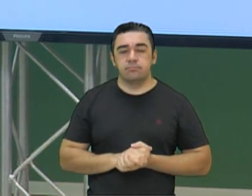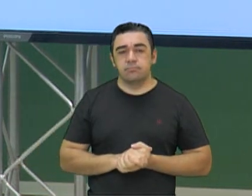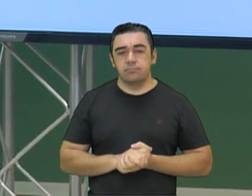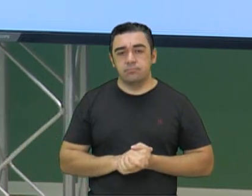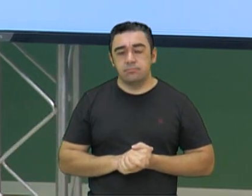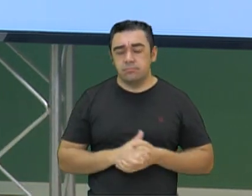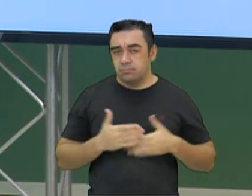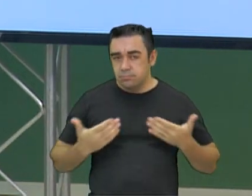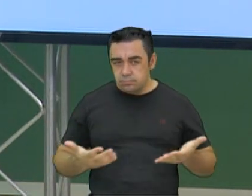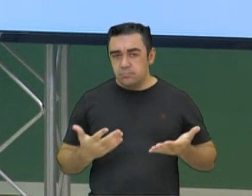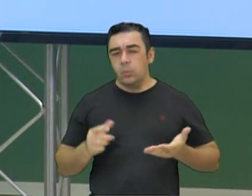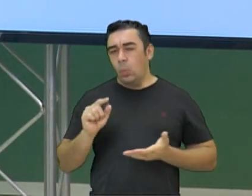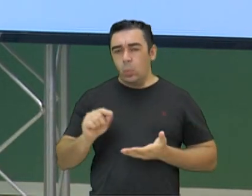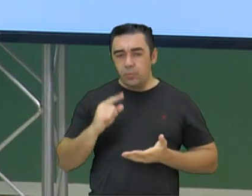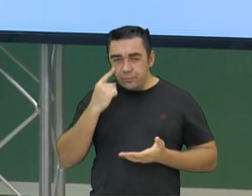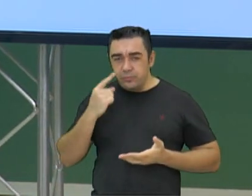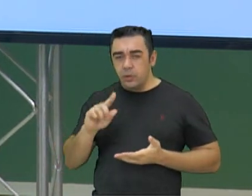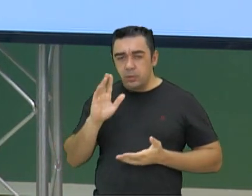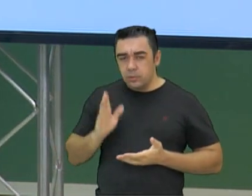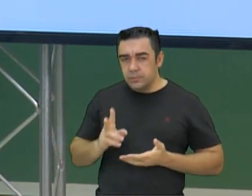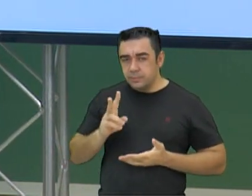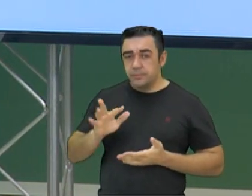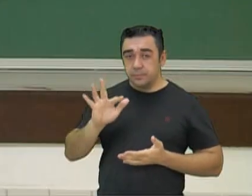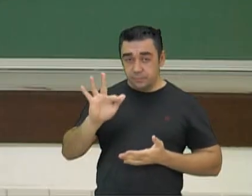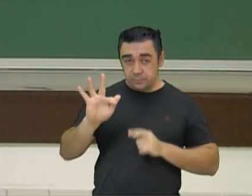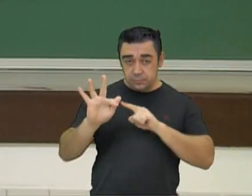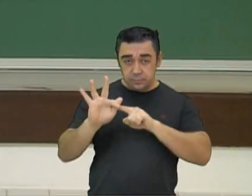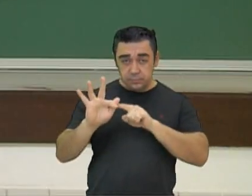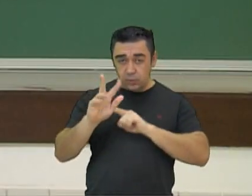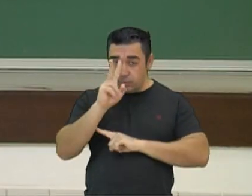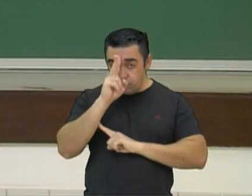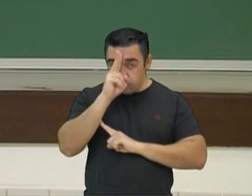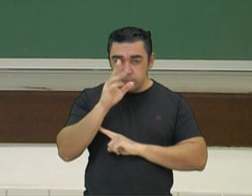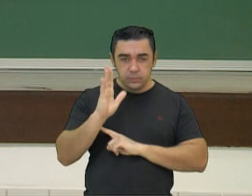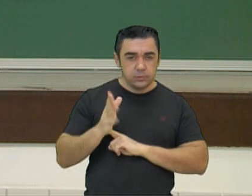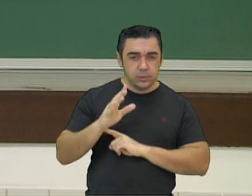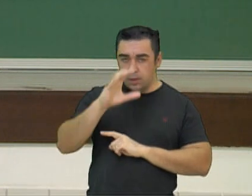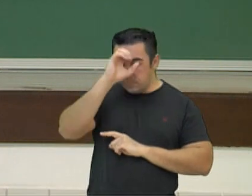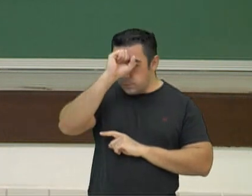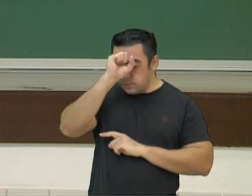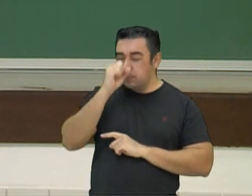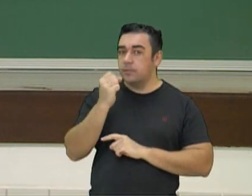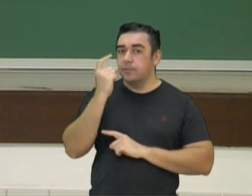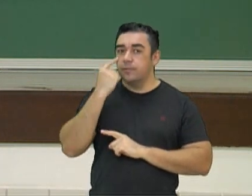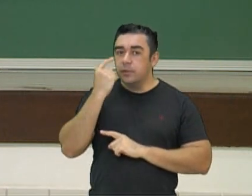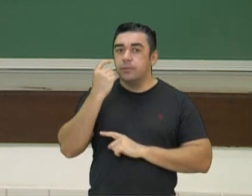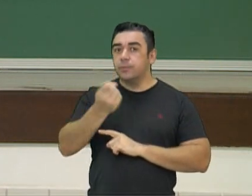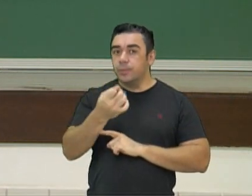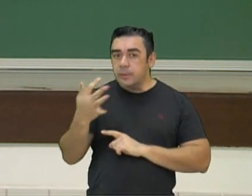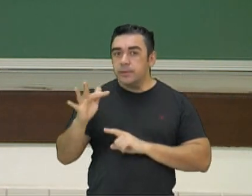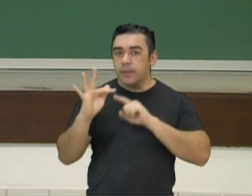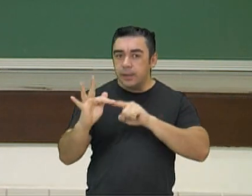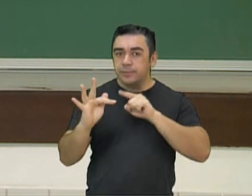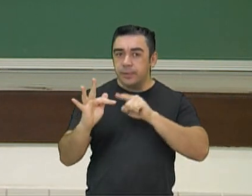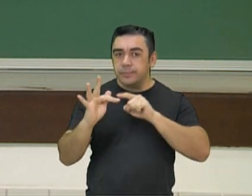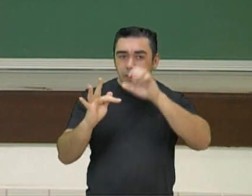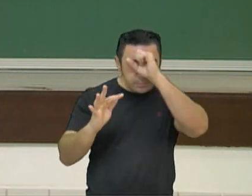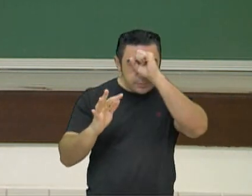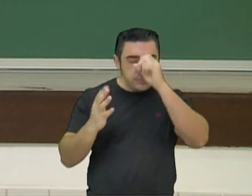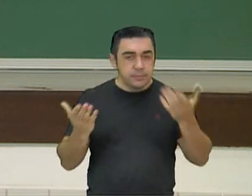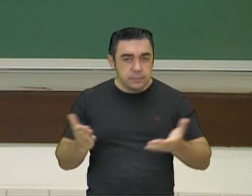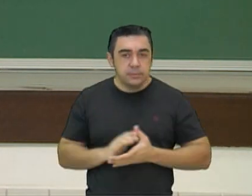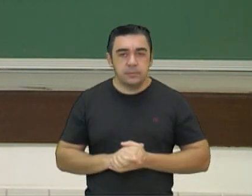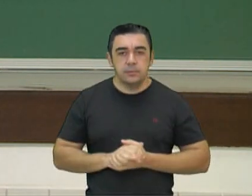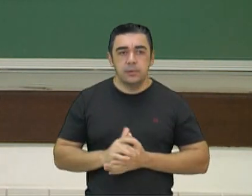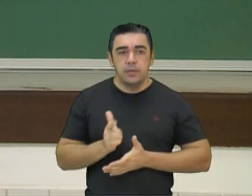lá. Vamos retomar algumas forças que vocês já aprenderam. Vejam quanta coisa vocês já aprenderam aqui nessas aulas. Né? Então, nós